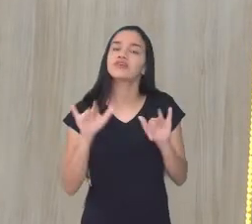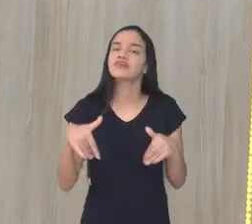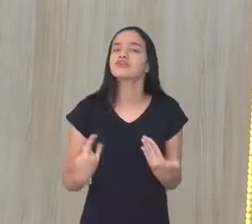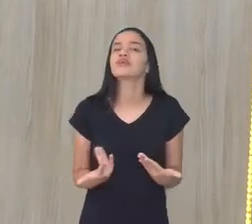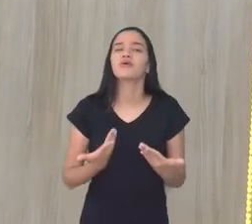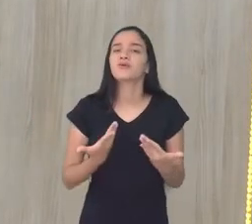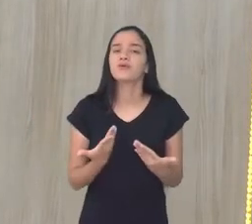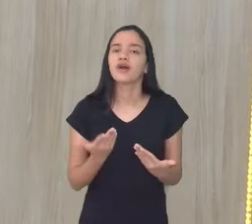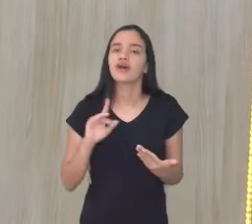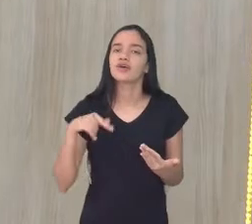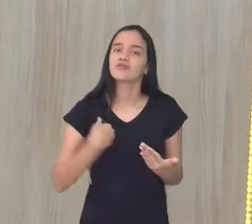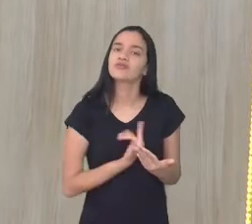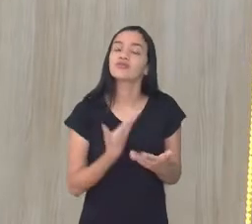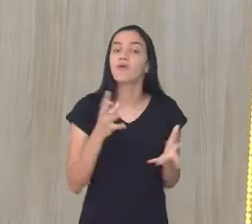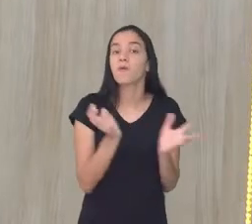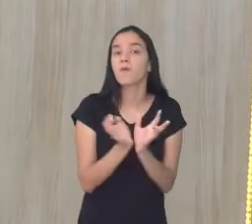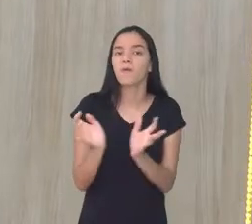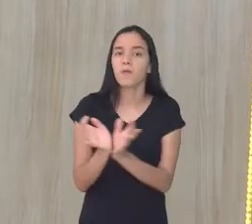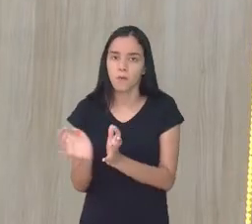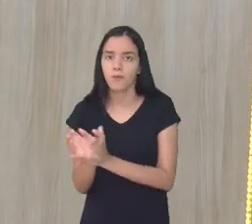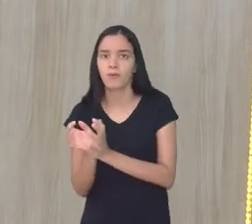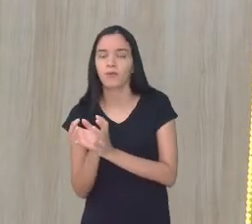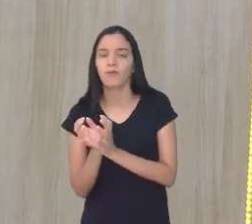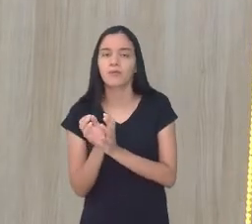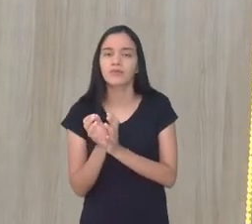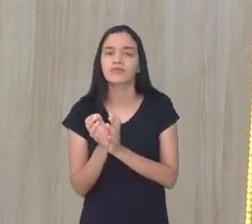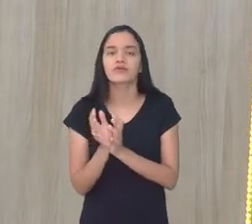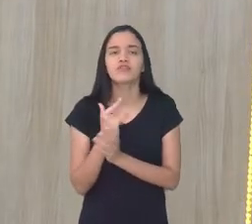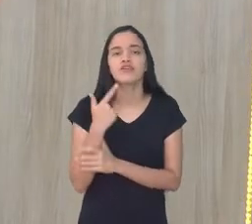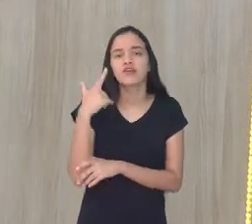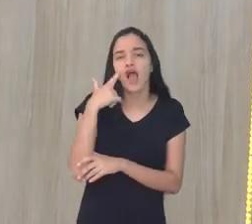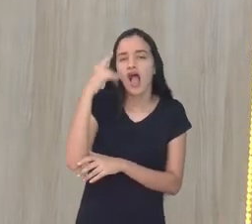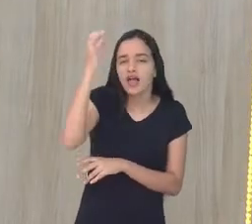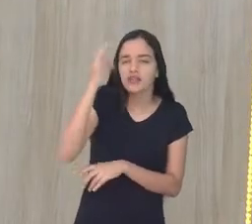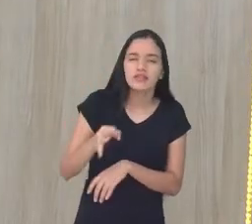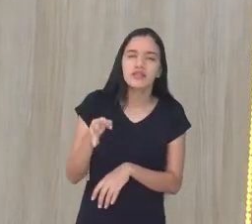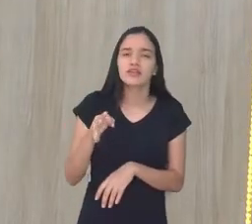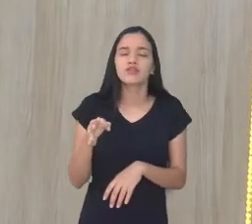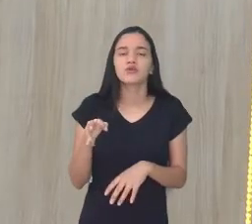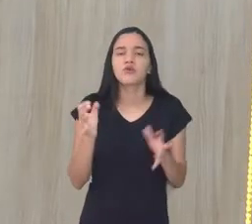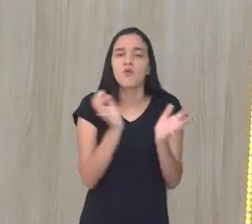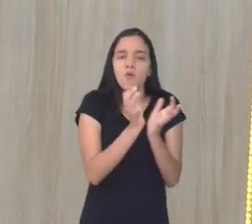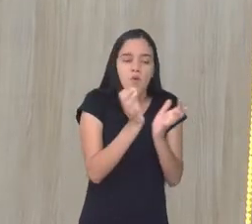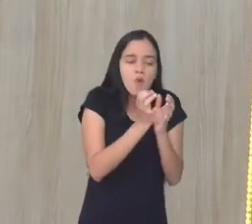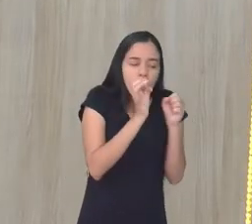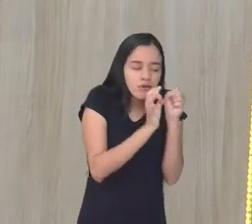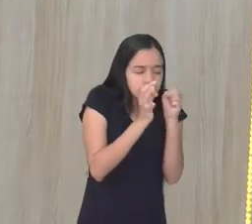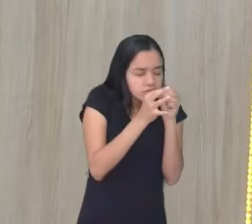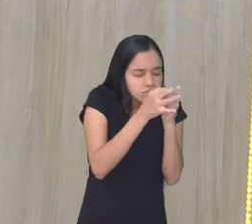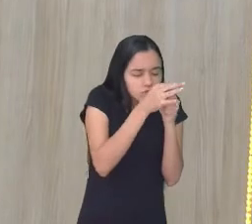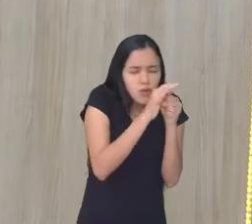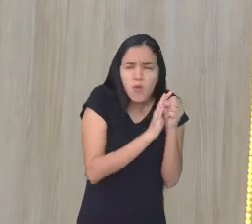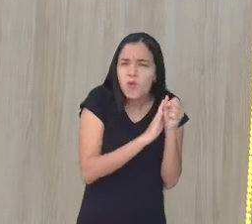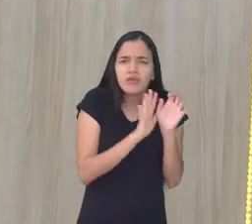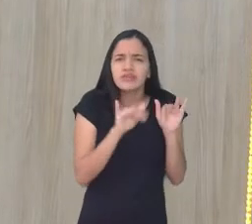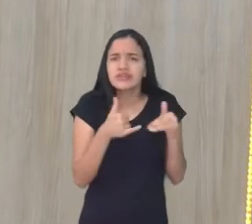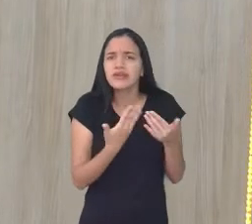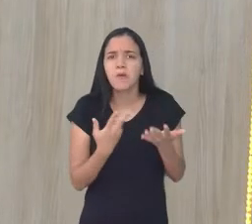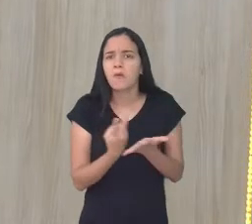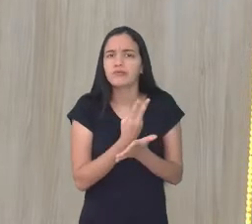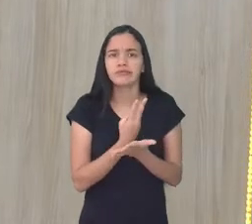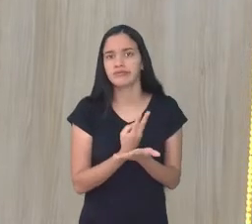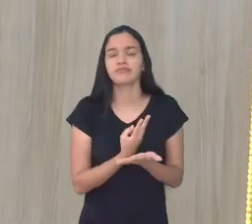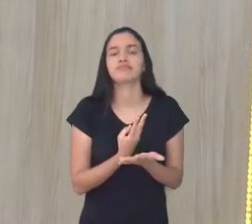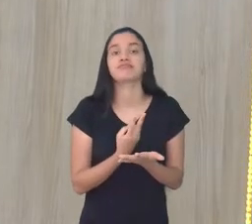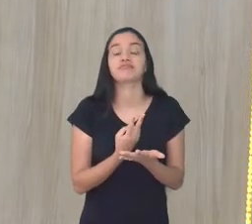vai contar com um grupo que vai ficar atento, né? Um grupo de células atentas a ver o que é que está acontecendo à nossa